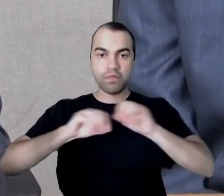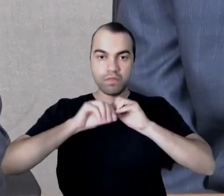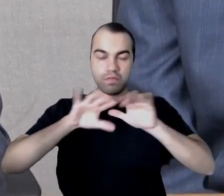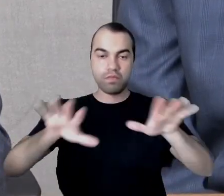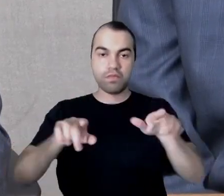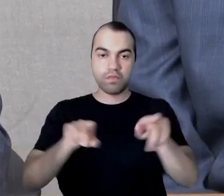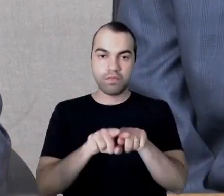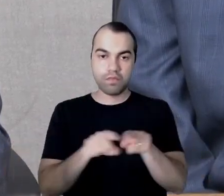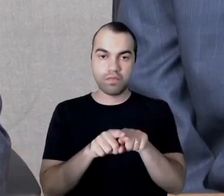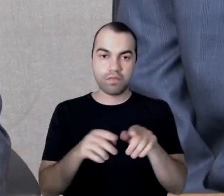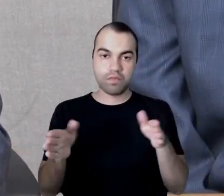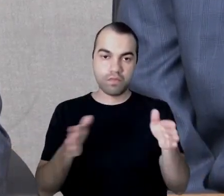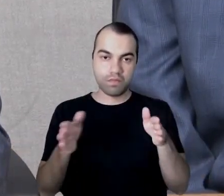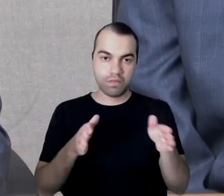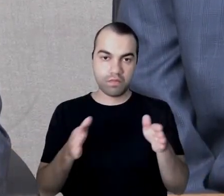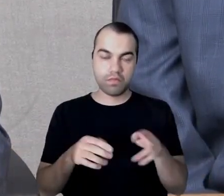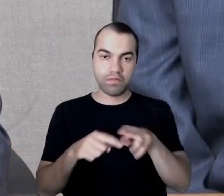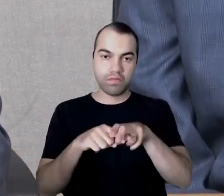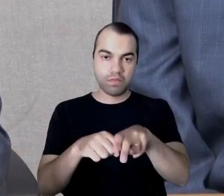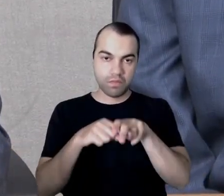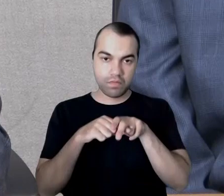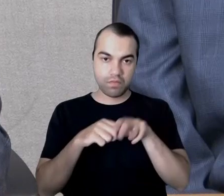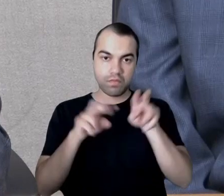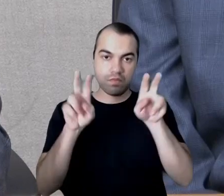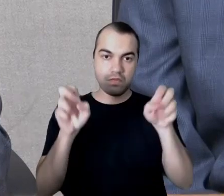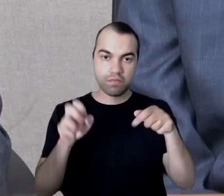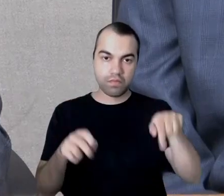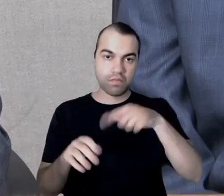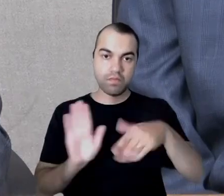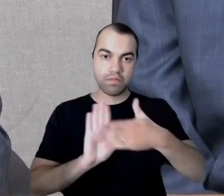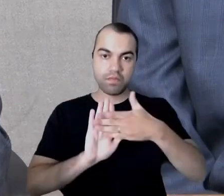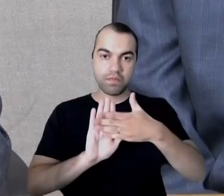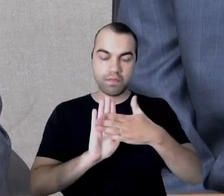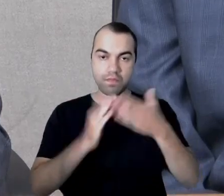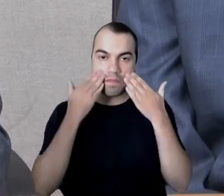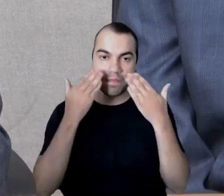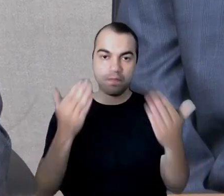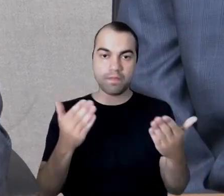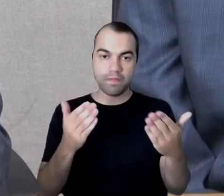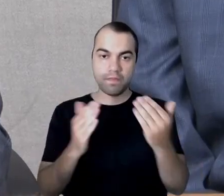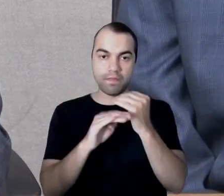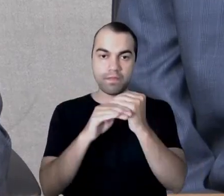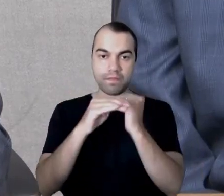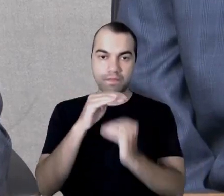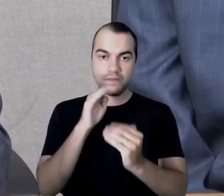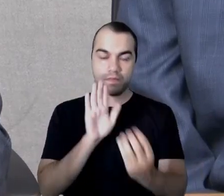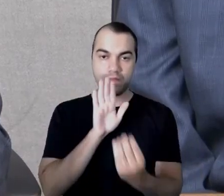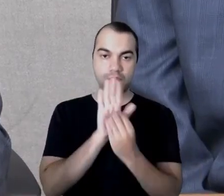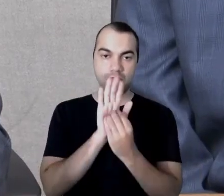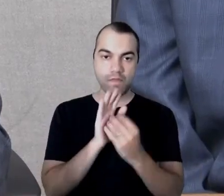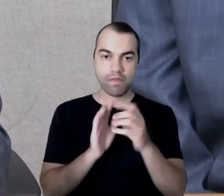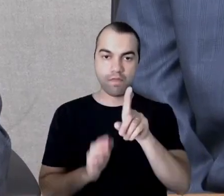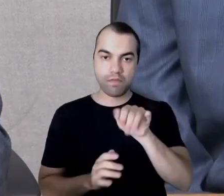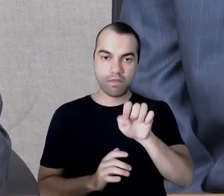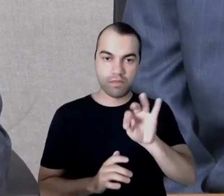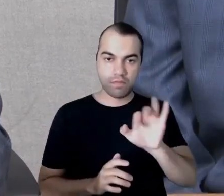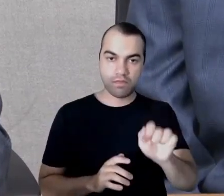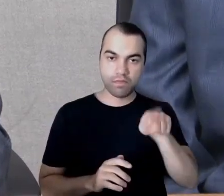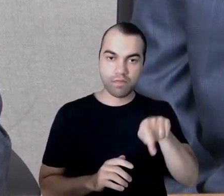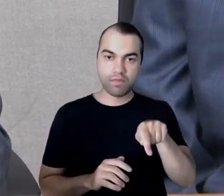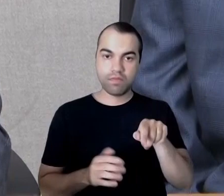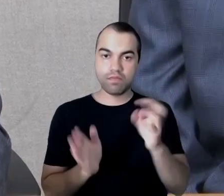legislação proposta por esse motivo Estamos apresentando submenda de redação para que o termo de referência seja a data da publicação da Lei